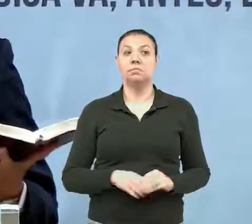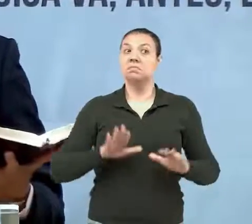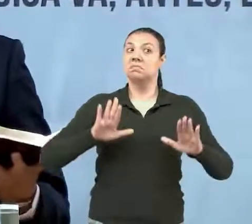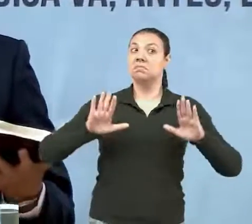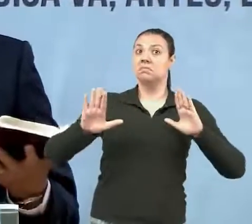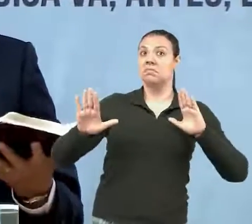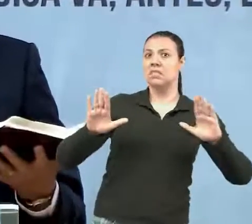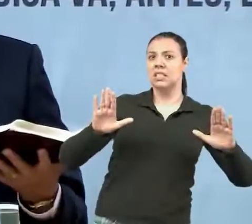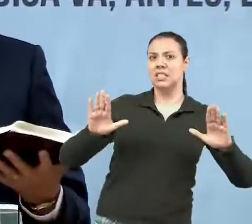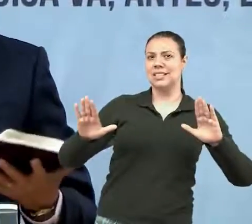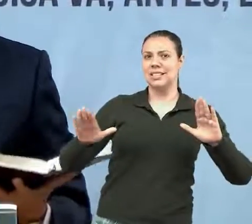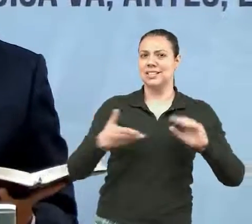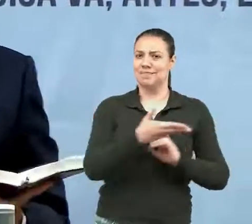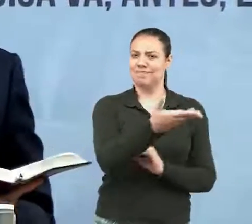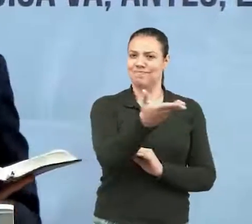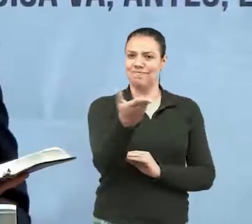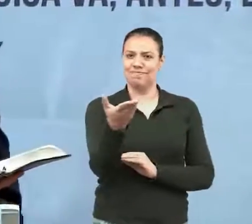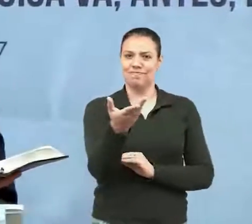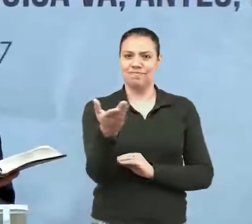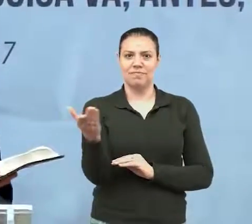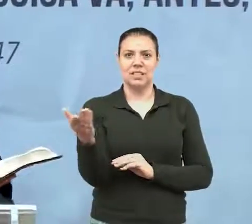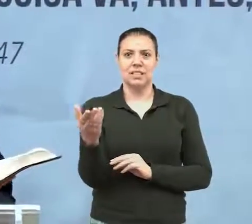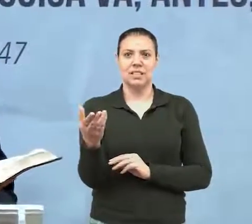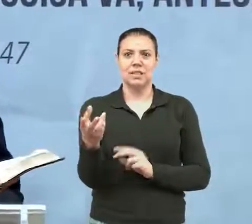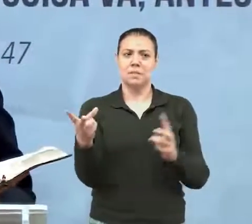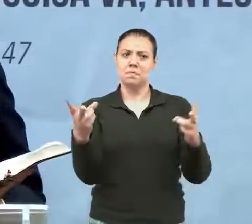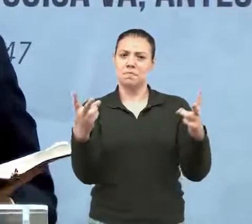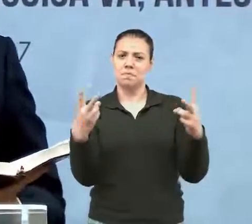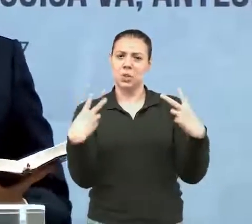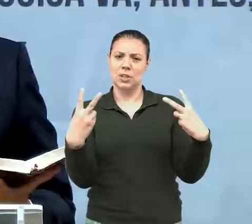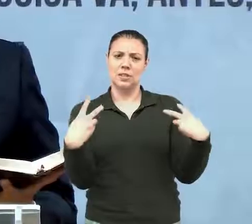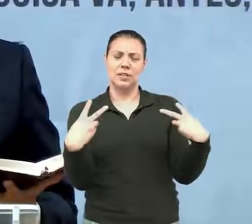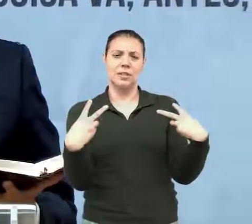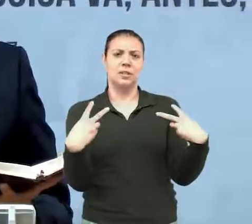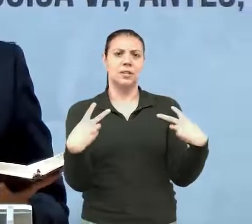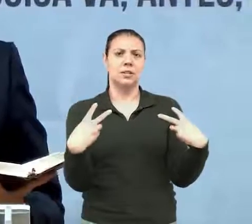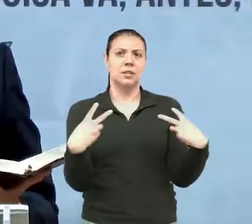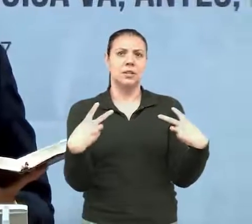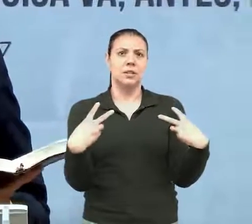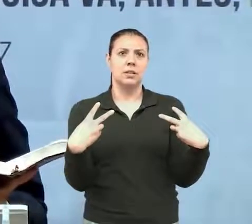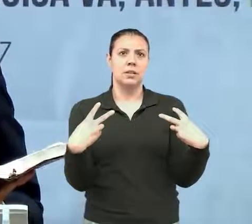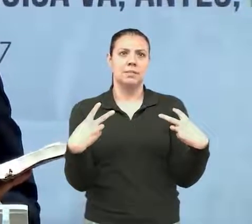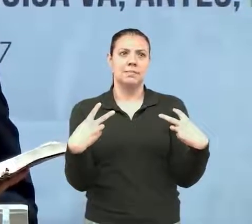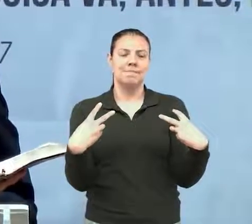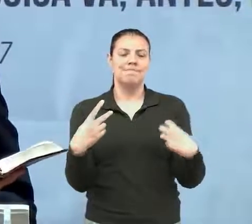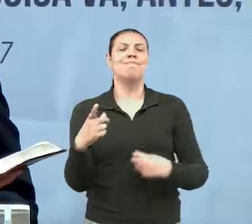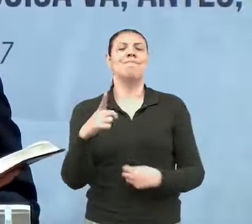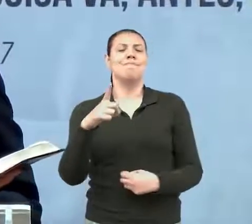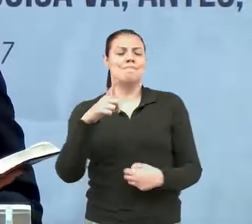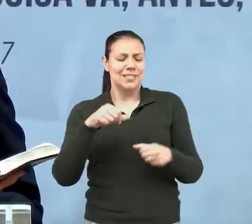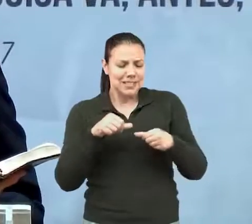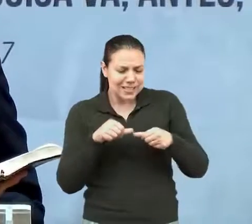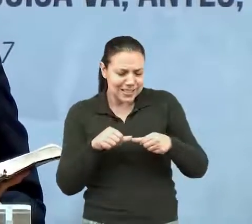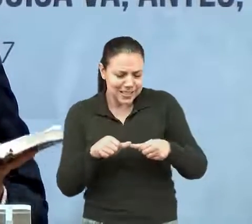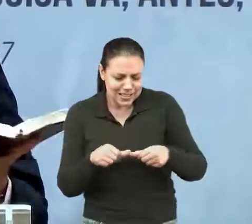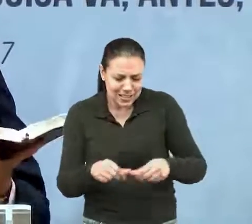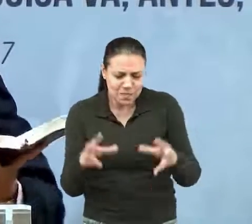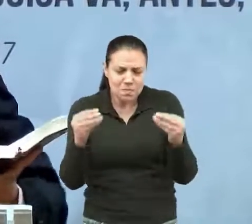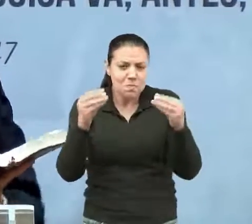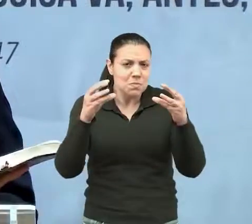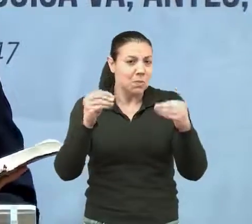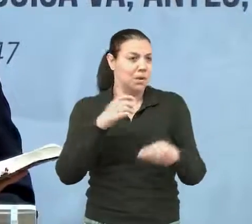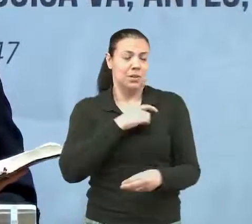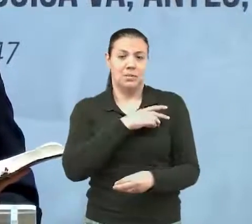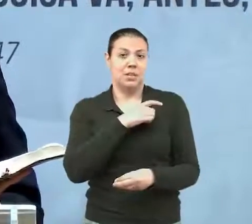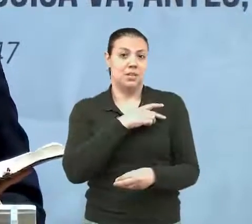Talvez você que está aí me assistindo agora esteja assaltado pelo medo. É